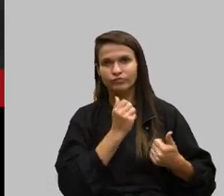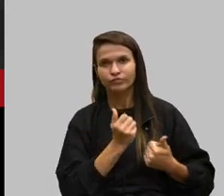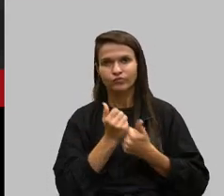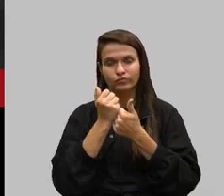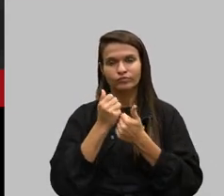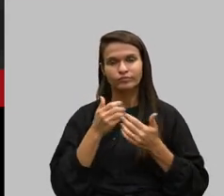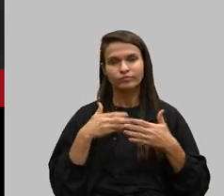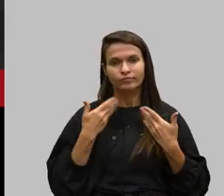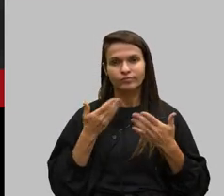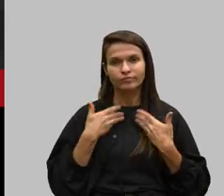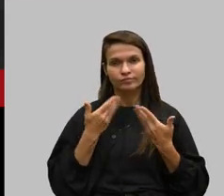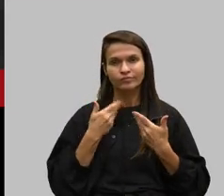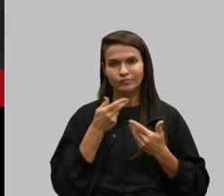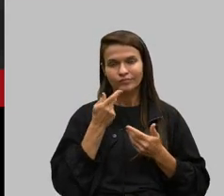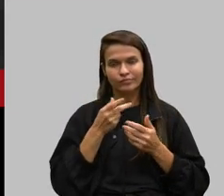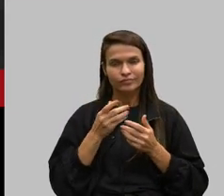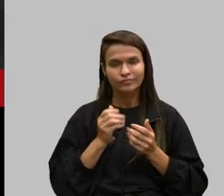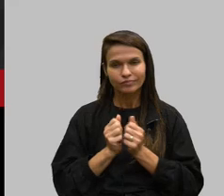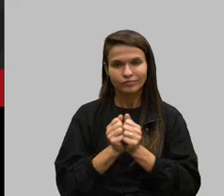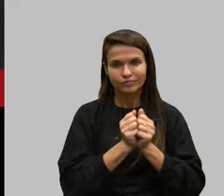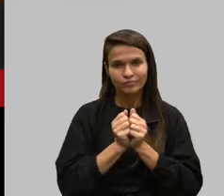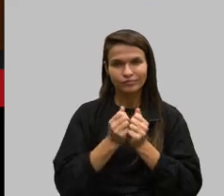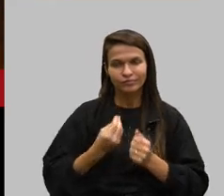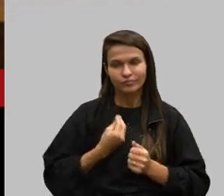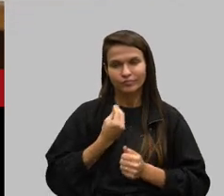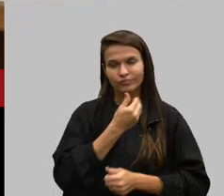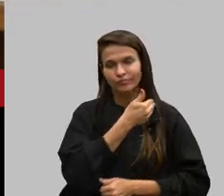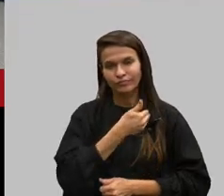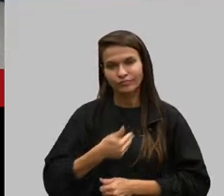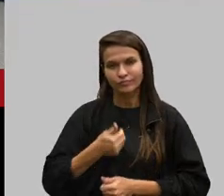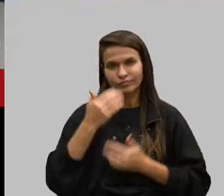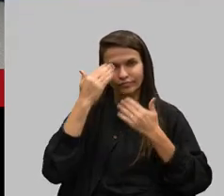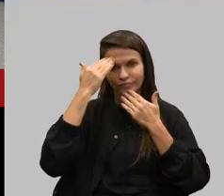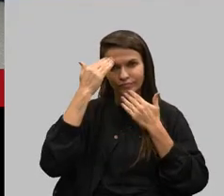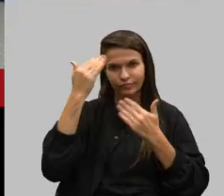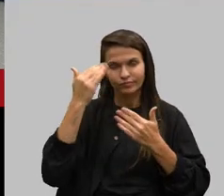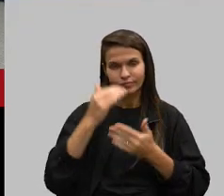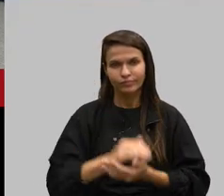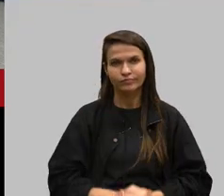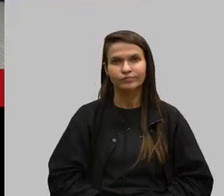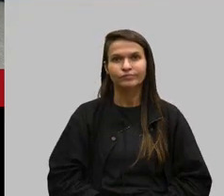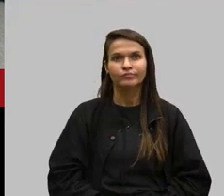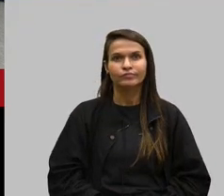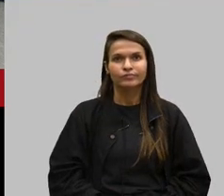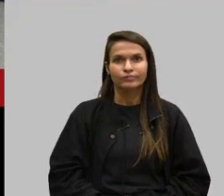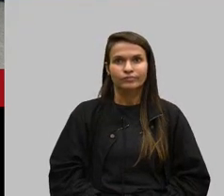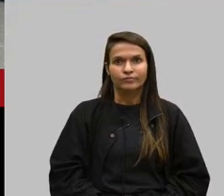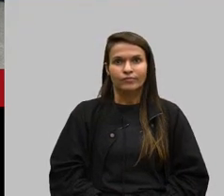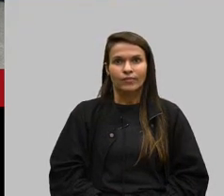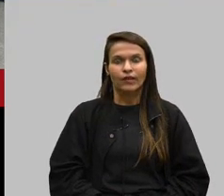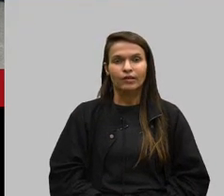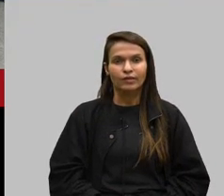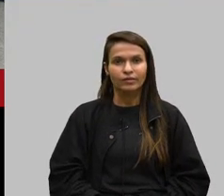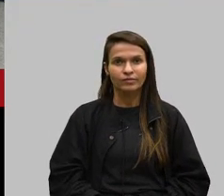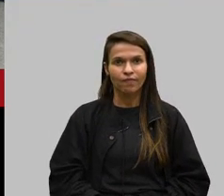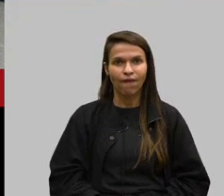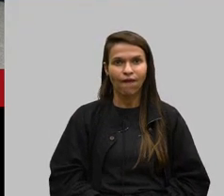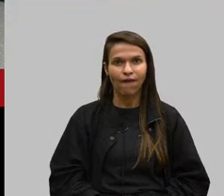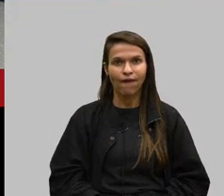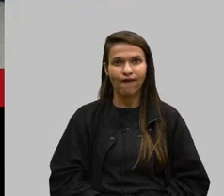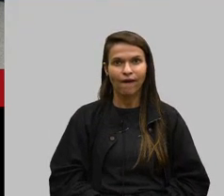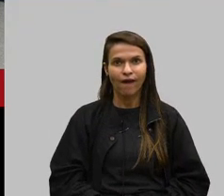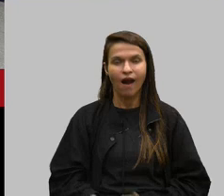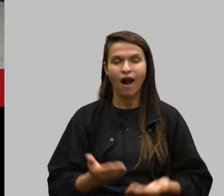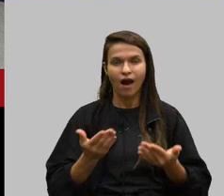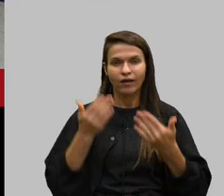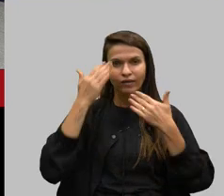poder falar que caminho ao seu lado na vida pública Obrigado com a palavra agradecendo aí